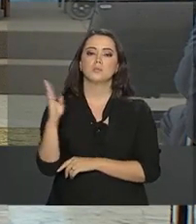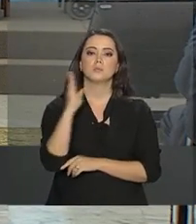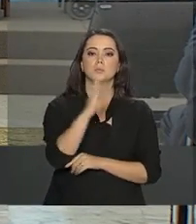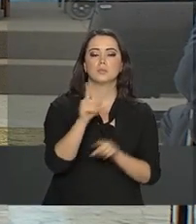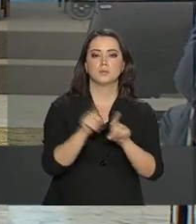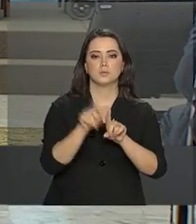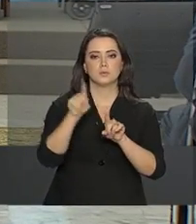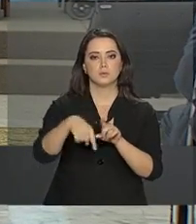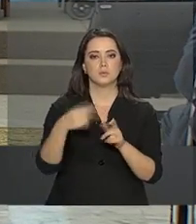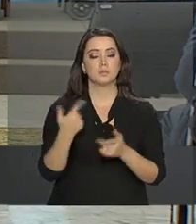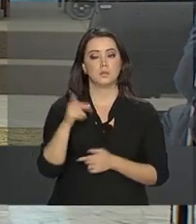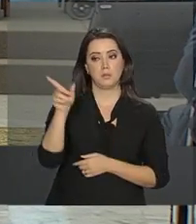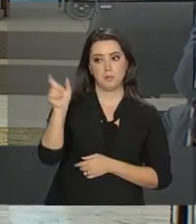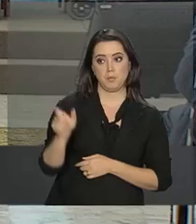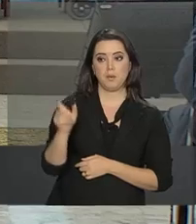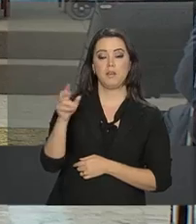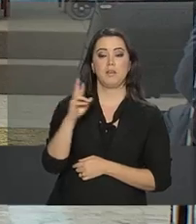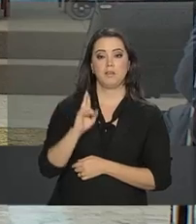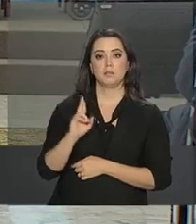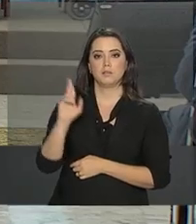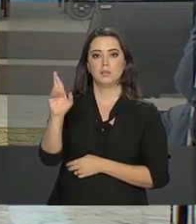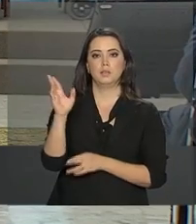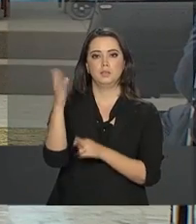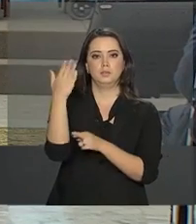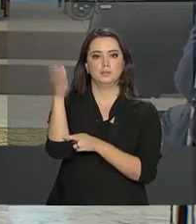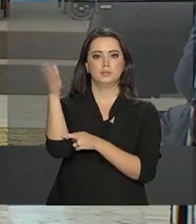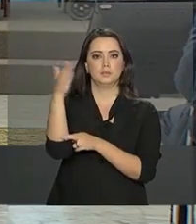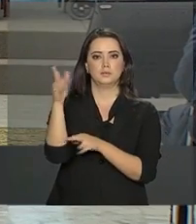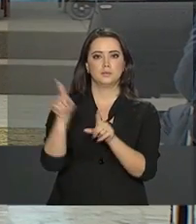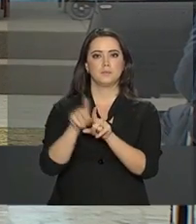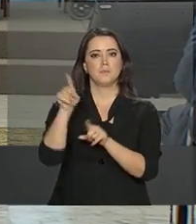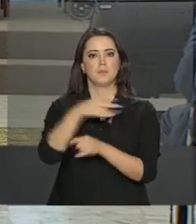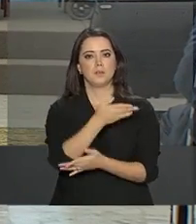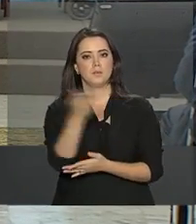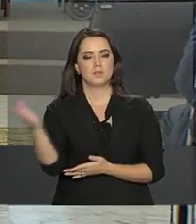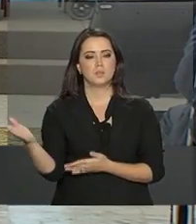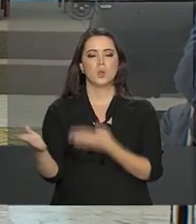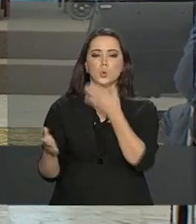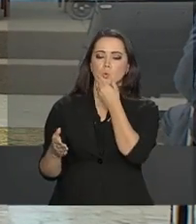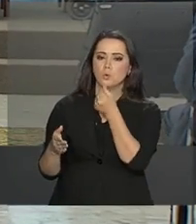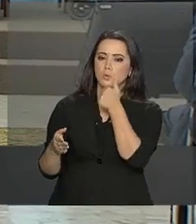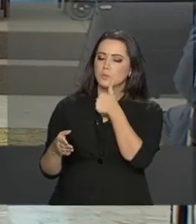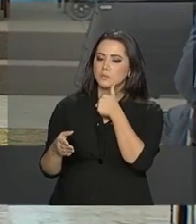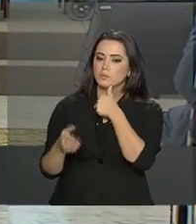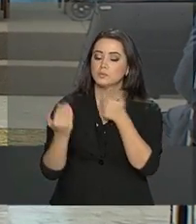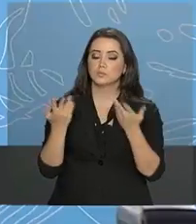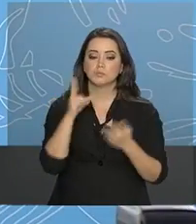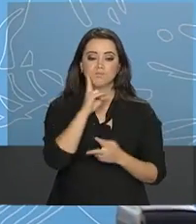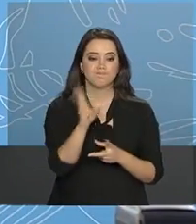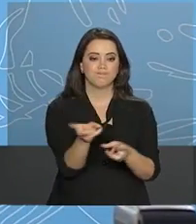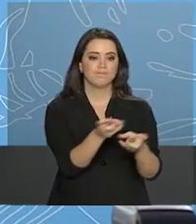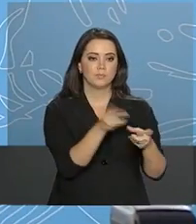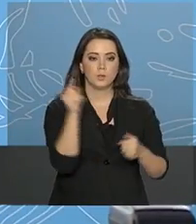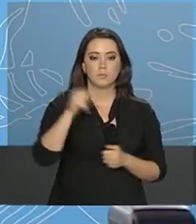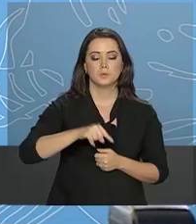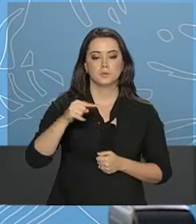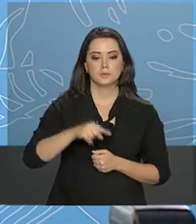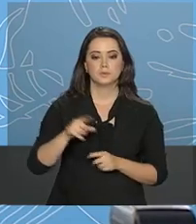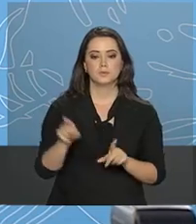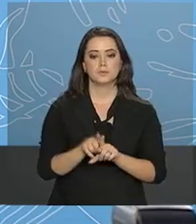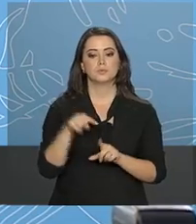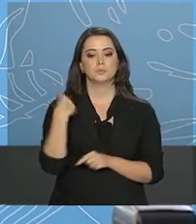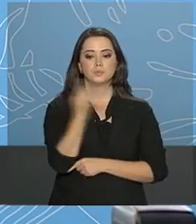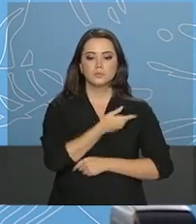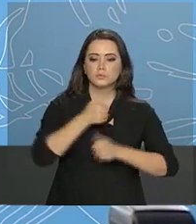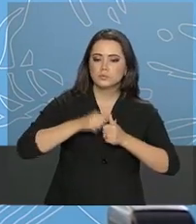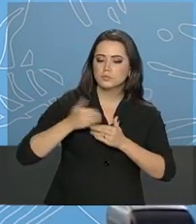Embaixada do Reino Unido, os senhores e as senhoras, e eu verifico aqui que